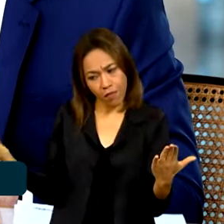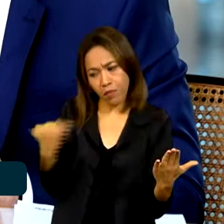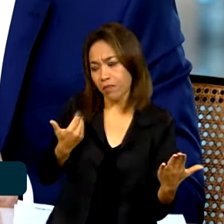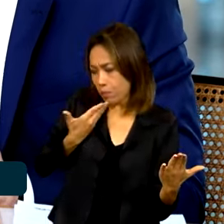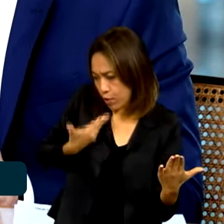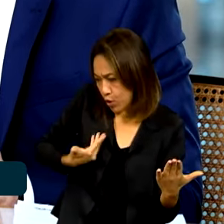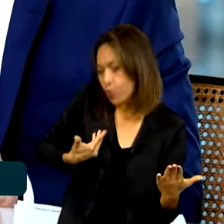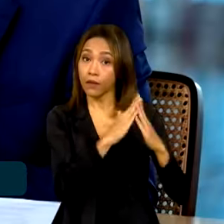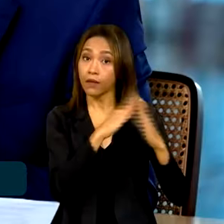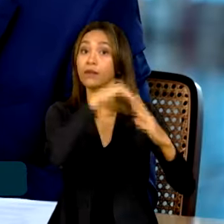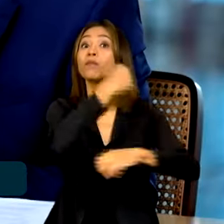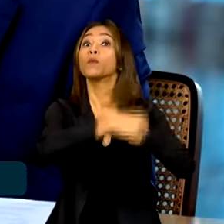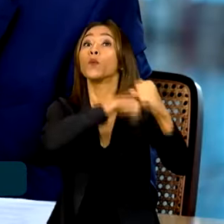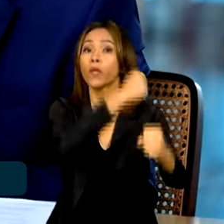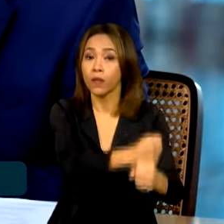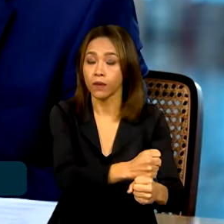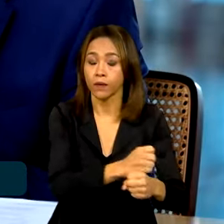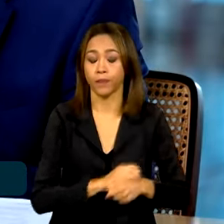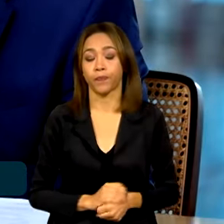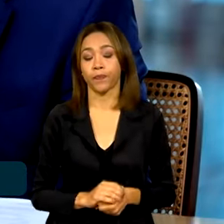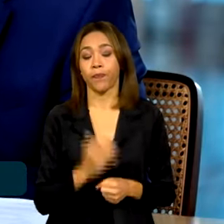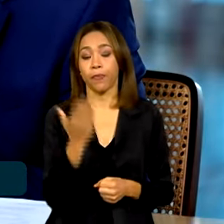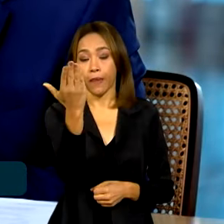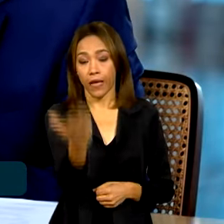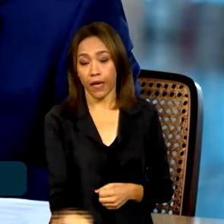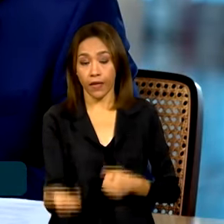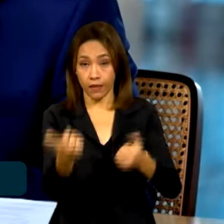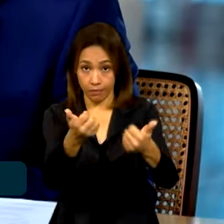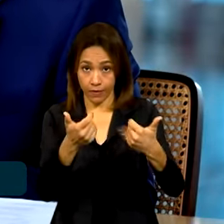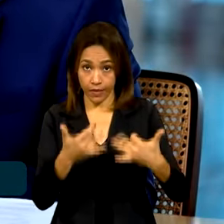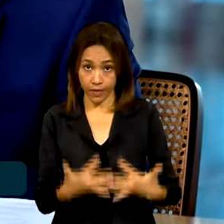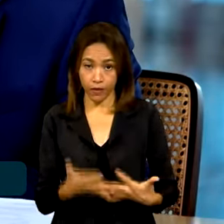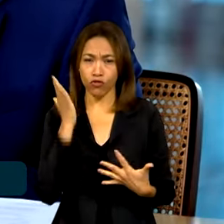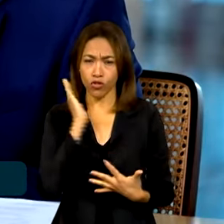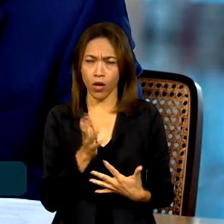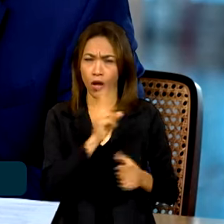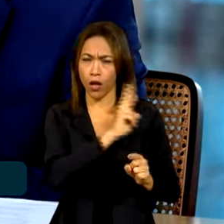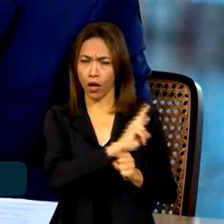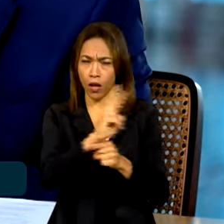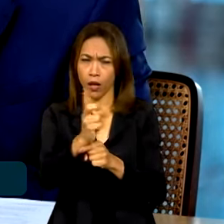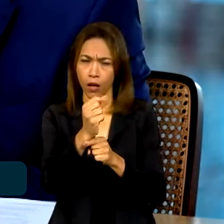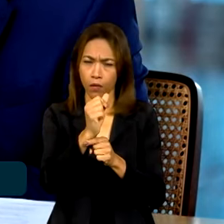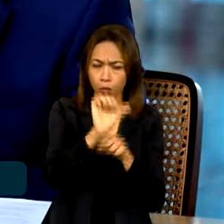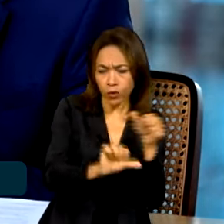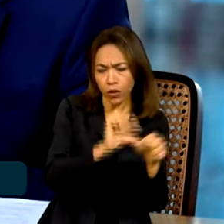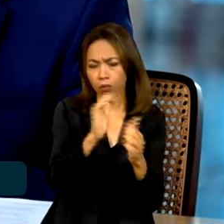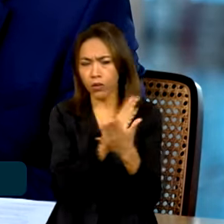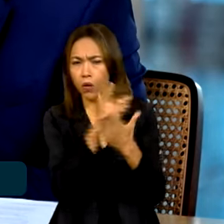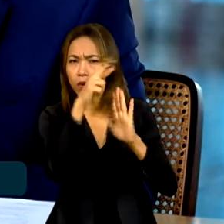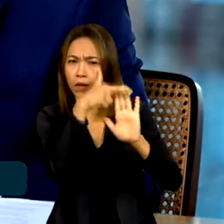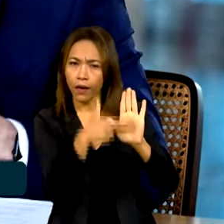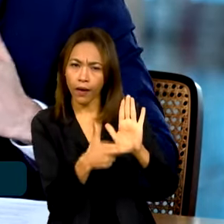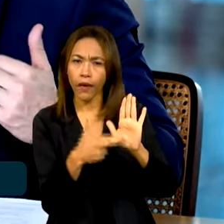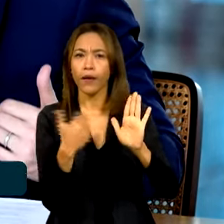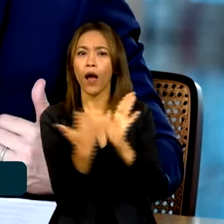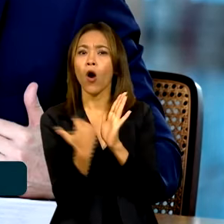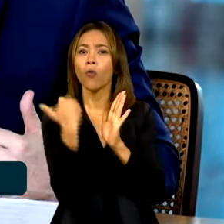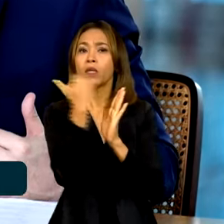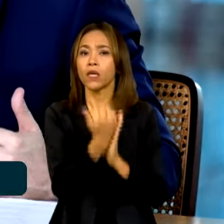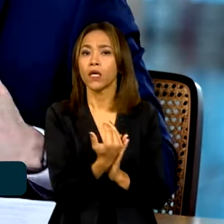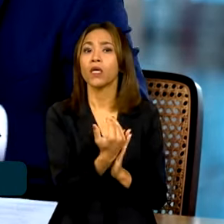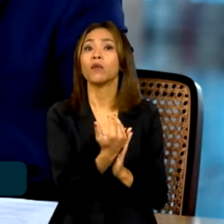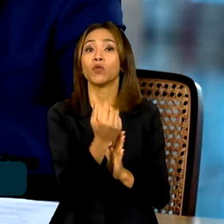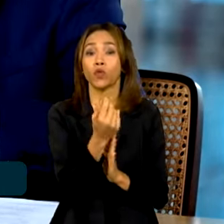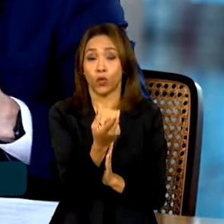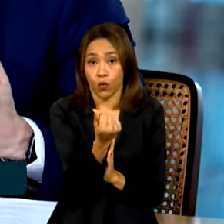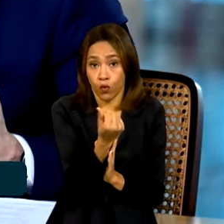possa acontecer nos financiamentos nós fizemos algum algumas alterações importantes né Nós aumentamos o valor do subsídio nós reduzimos a taxa